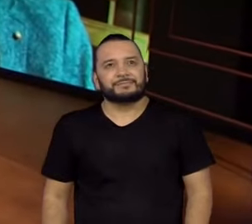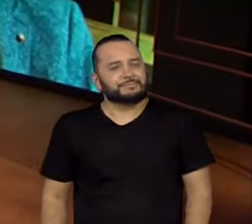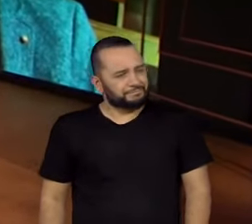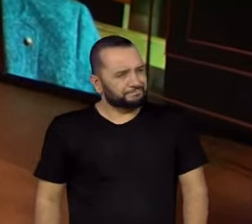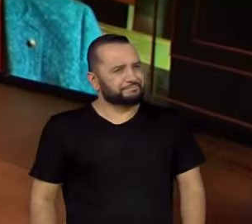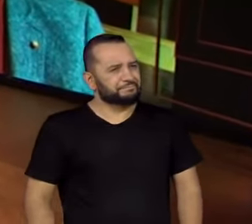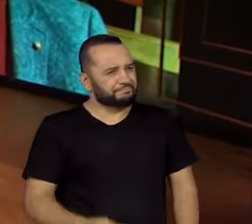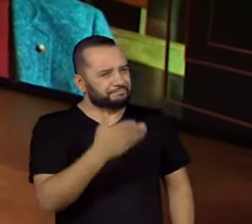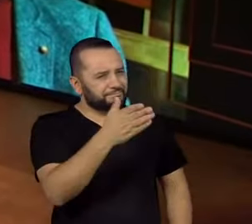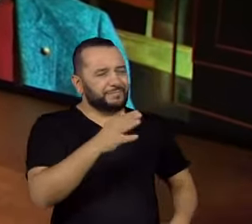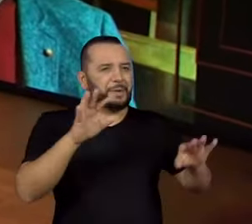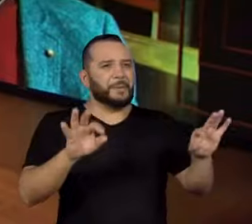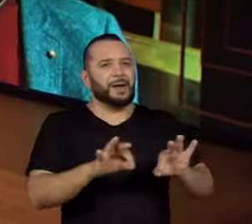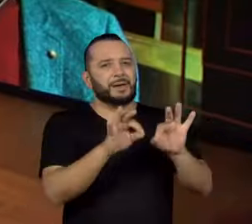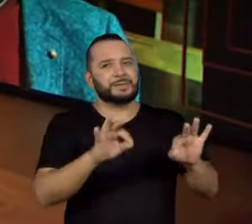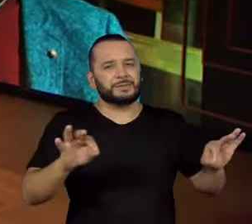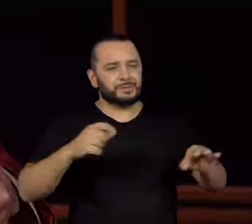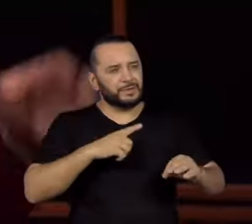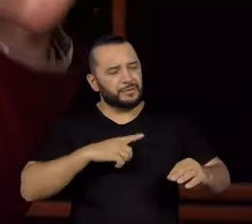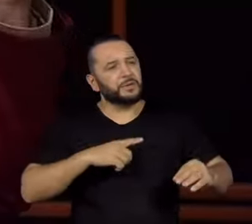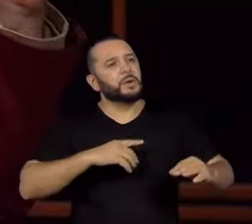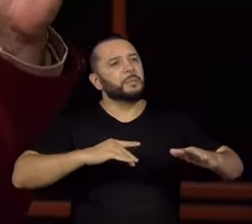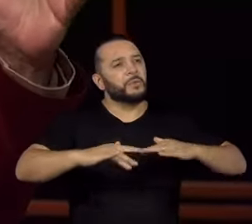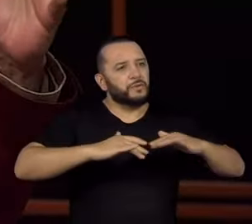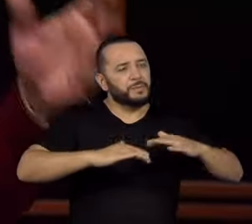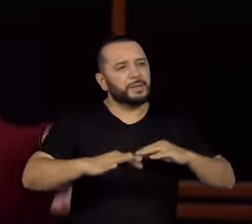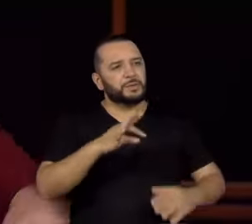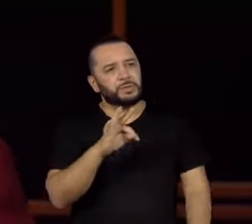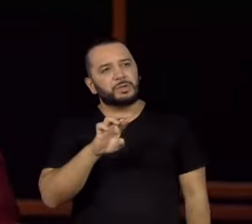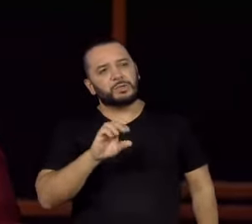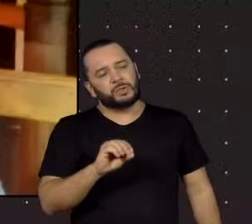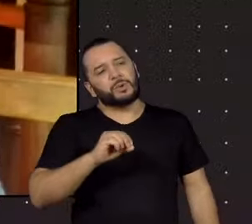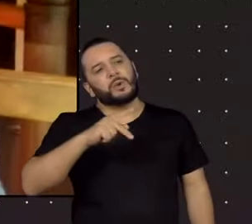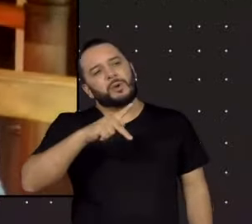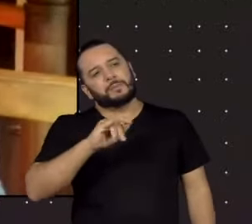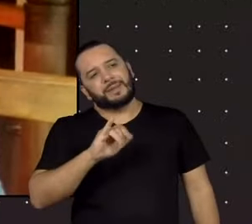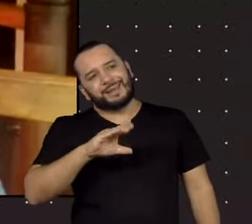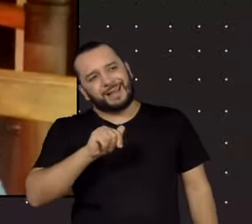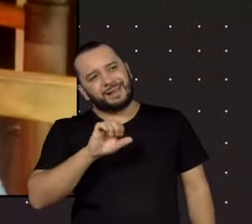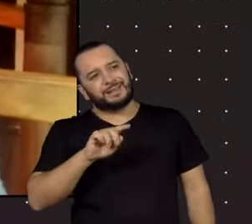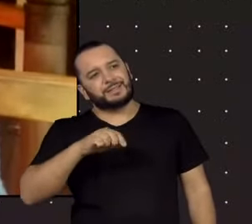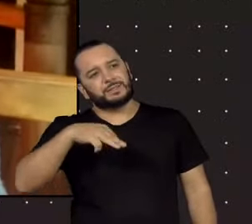Maestro, em que medida esse movimento do tropicalismo mexeu com a sua cabeça?